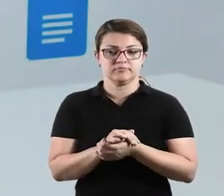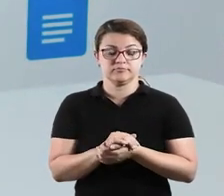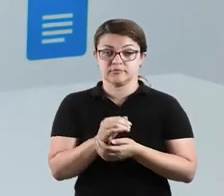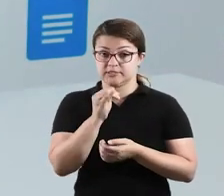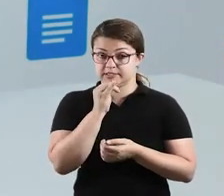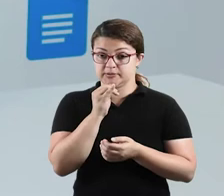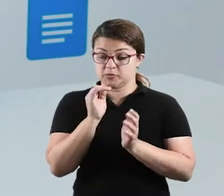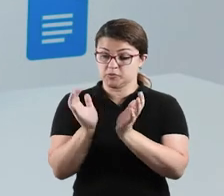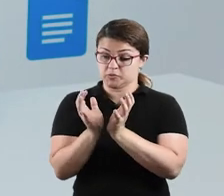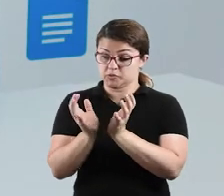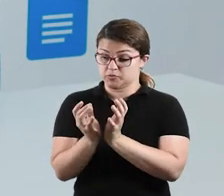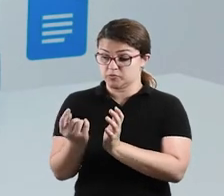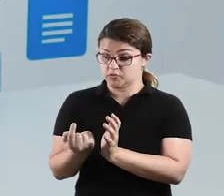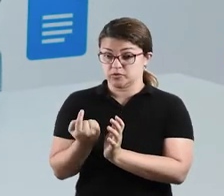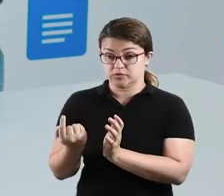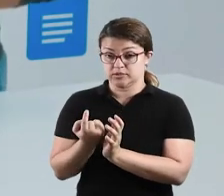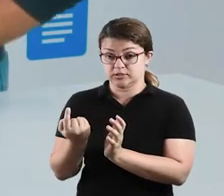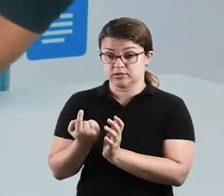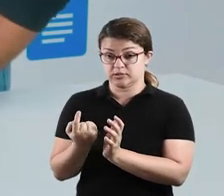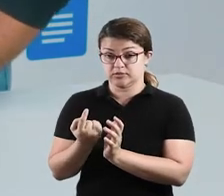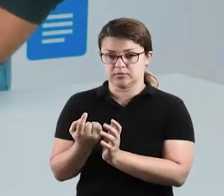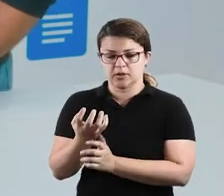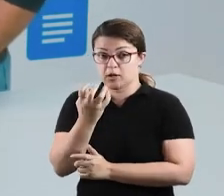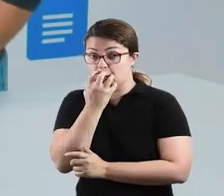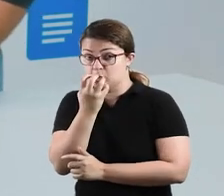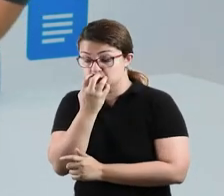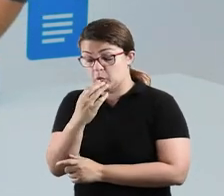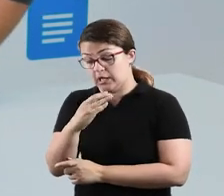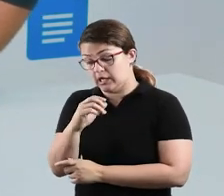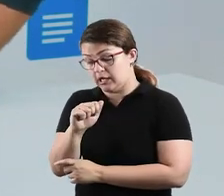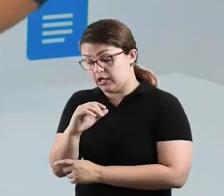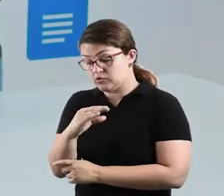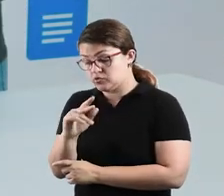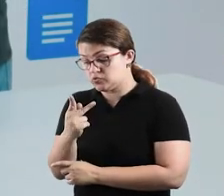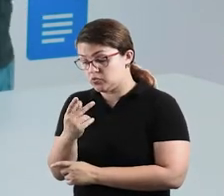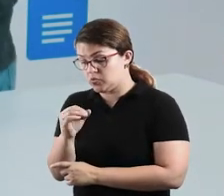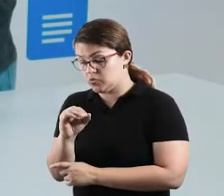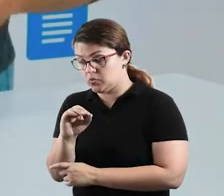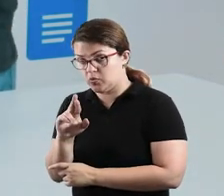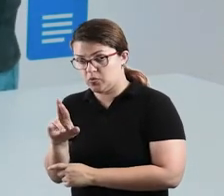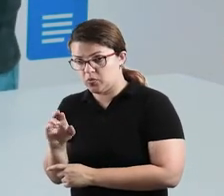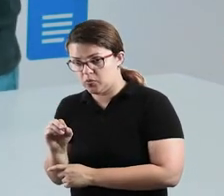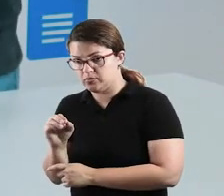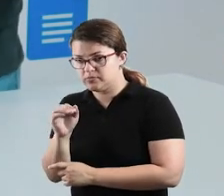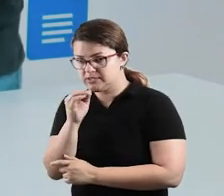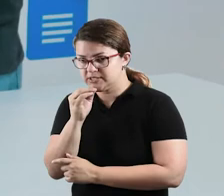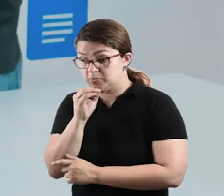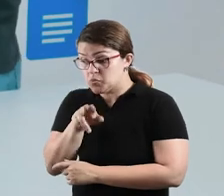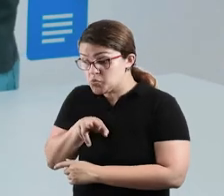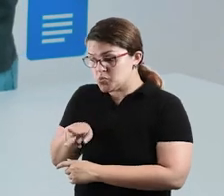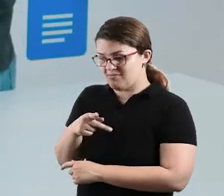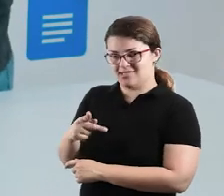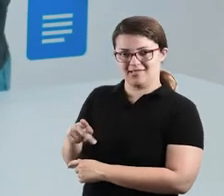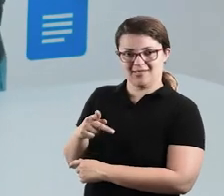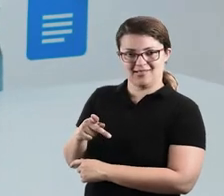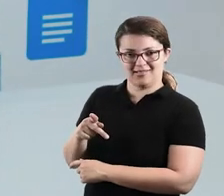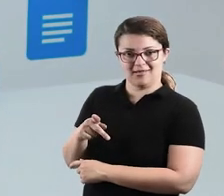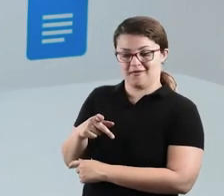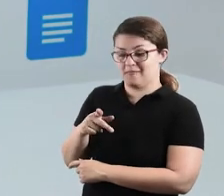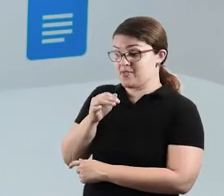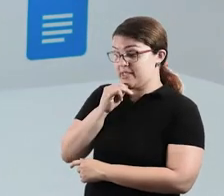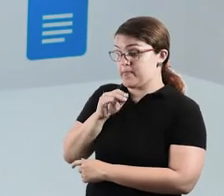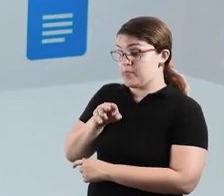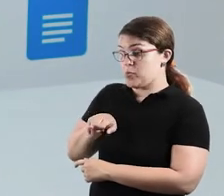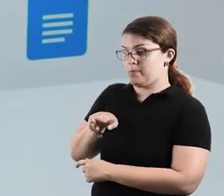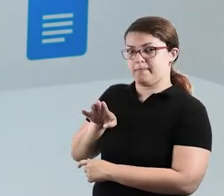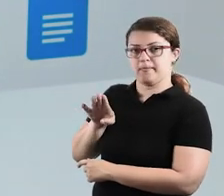animal. Cachorro é uma palavra, substantivo comum. Mas quando você dá nome para ele, Bob, aí é um substantivo